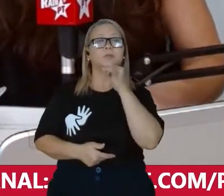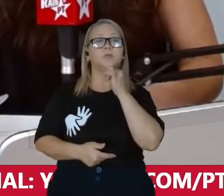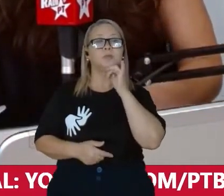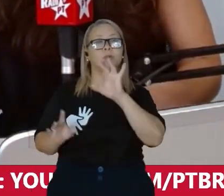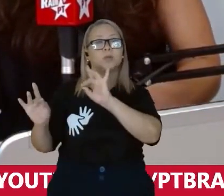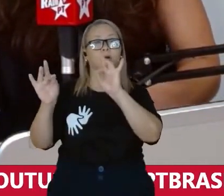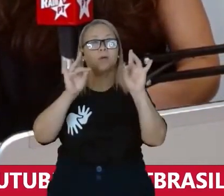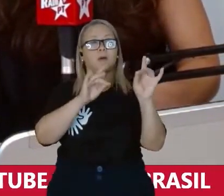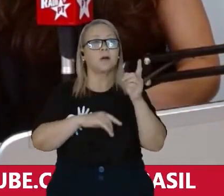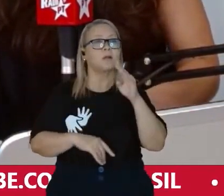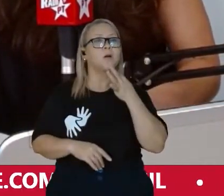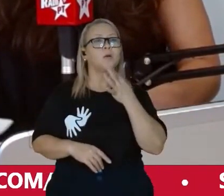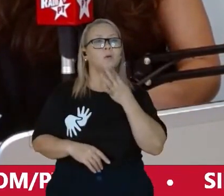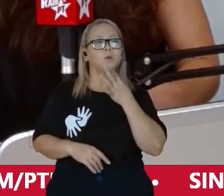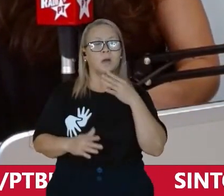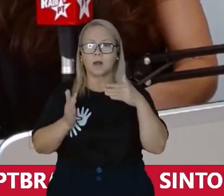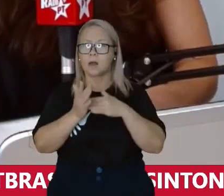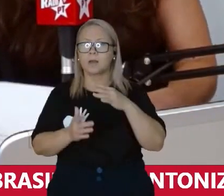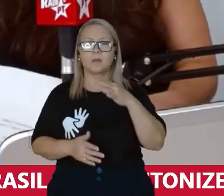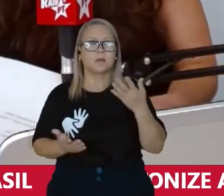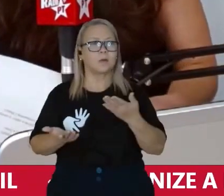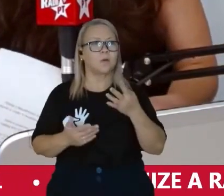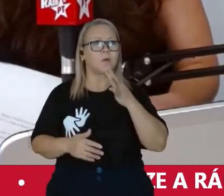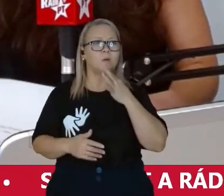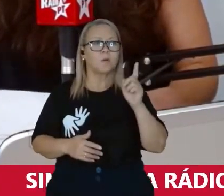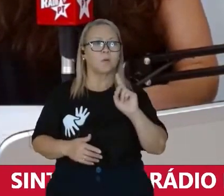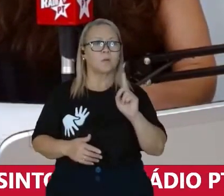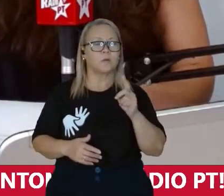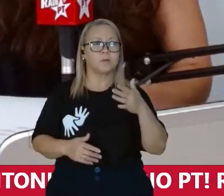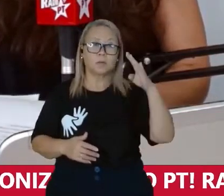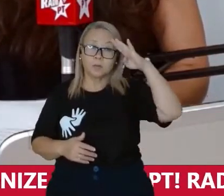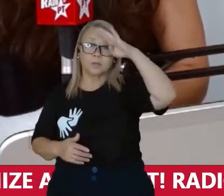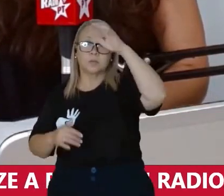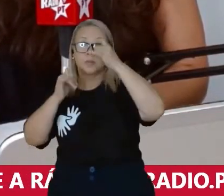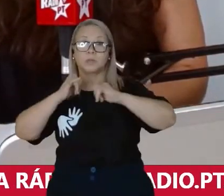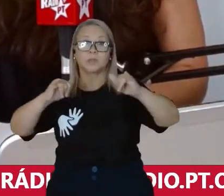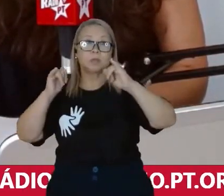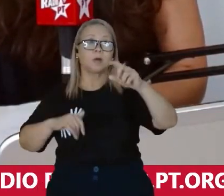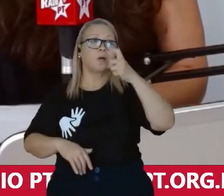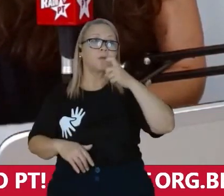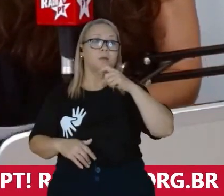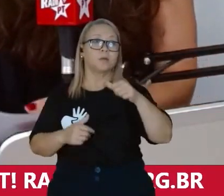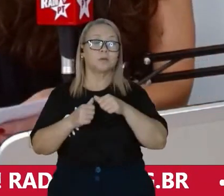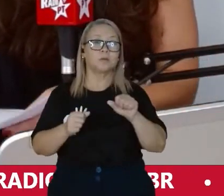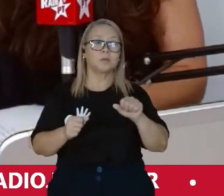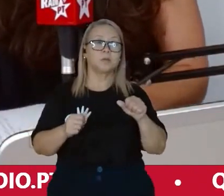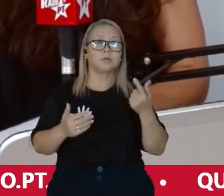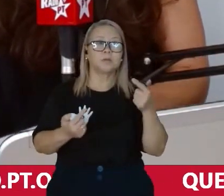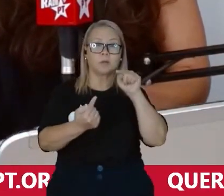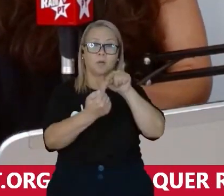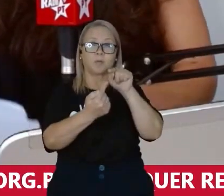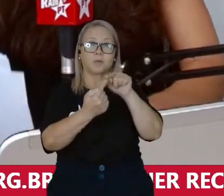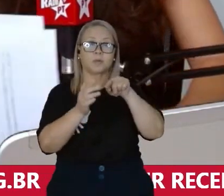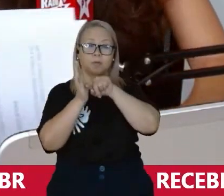a gente, não conhecia, e até hoje não conhece, os principais propagadores de fake news que estão sendo alvo das maiores